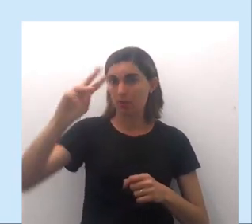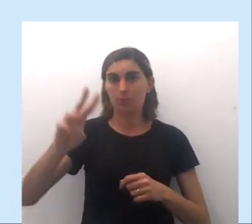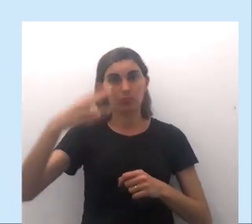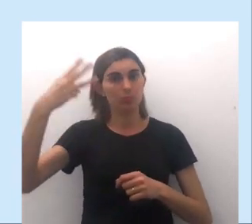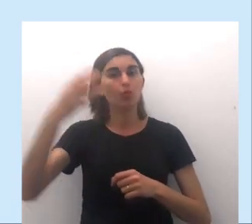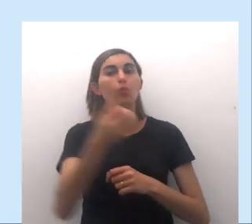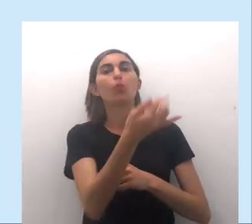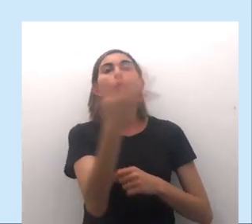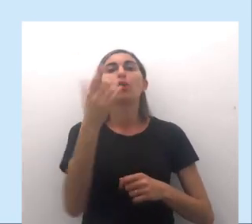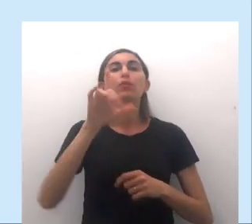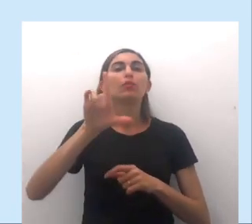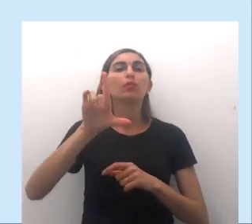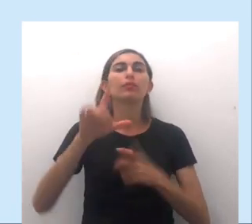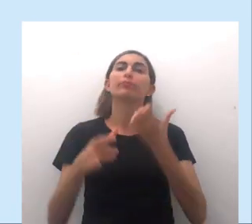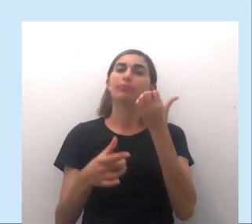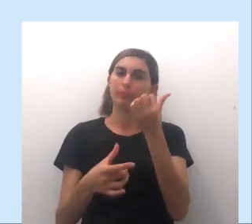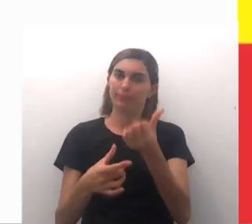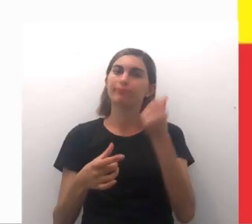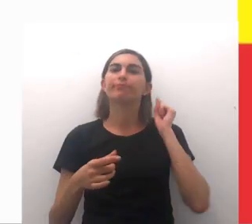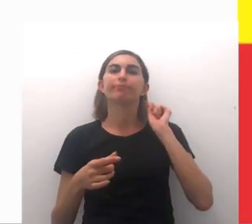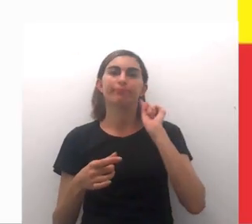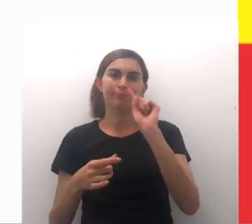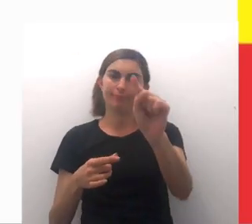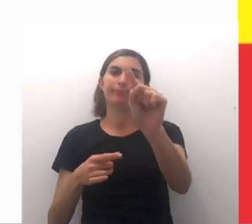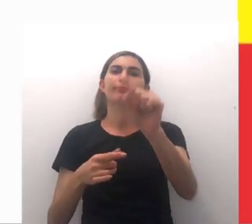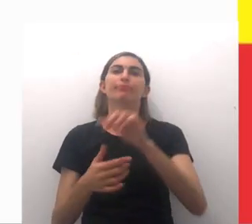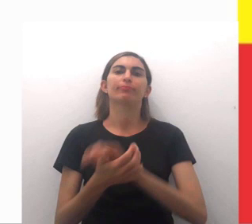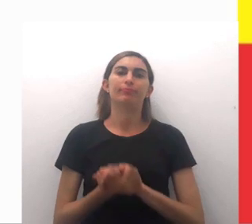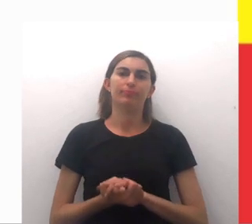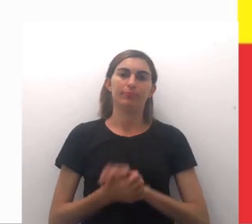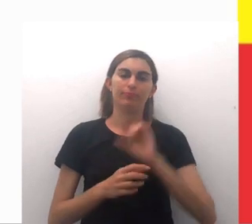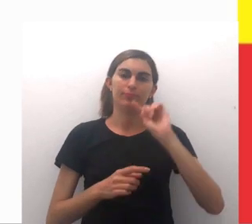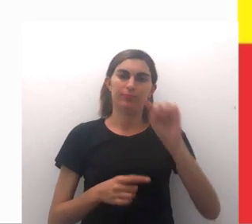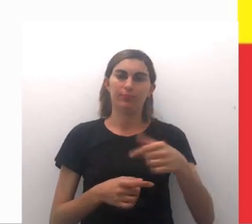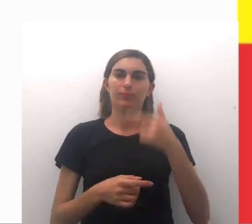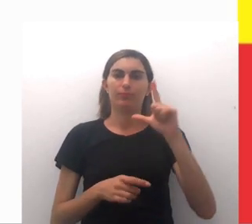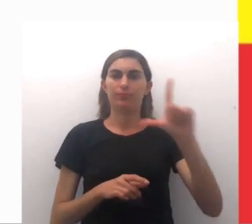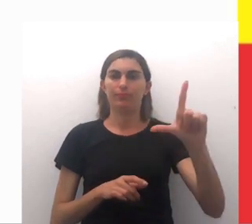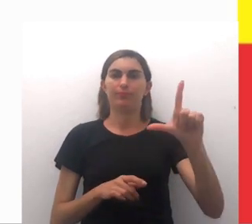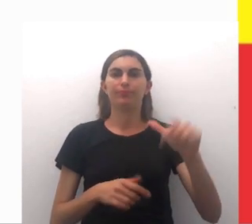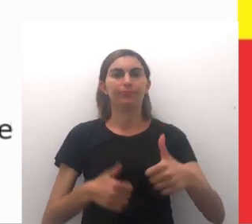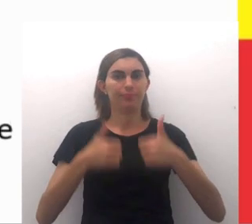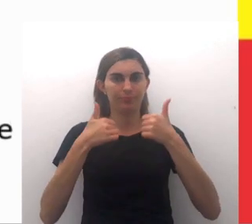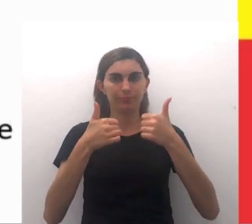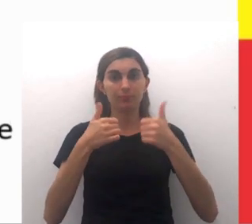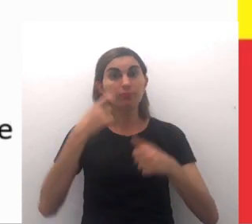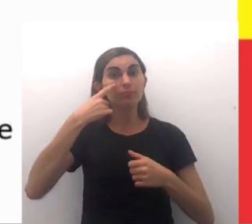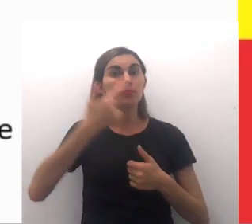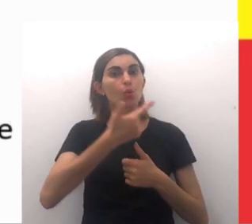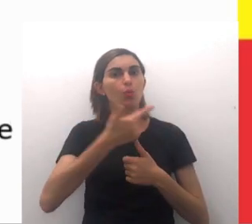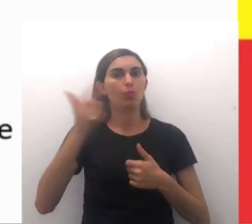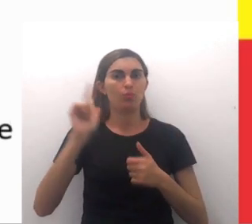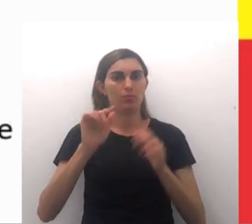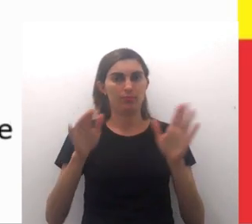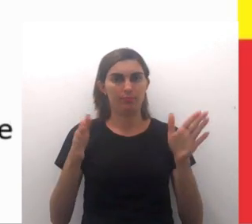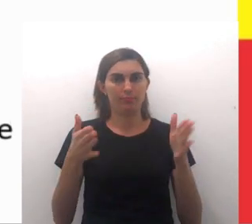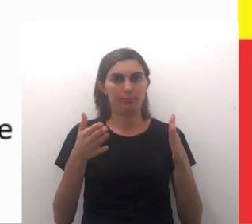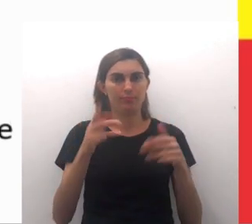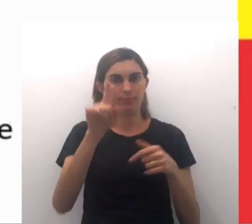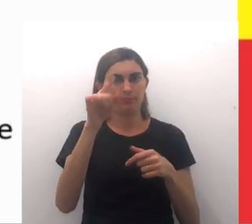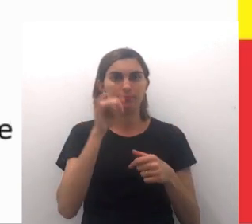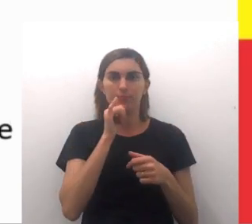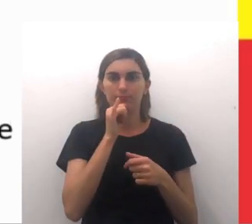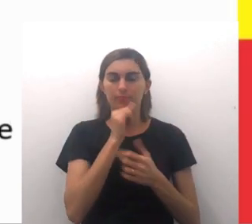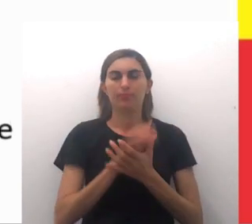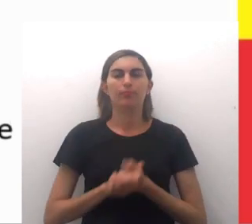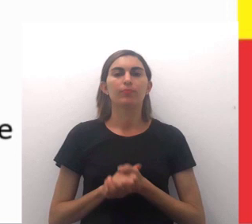cúbicos, quantos litros nós temos? Beleza, 6.000 litros. Beleza? Então, ó, veja agora na tela